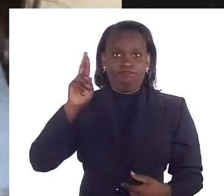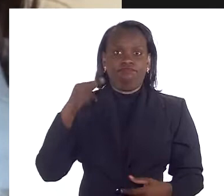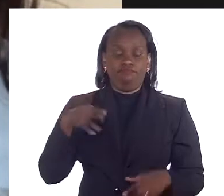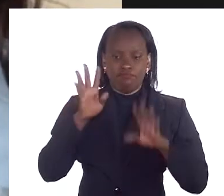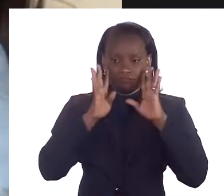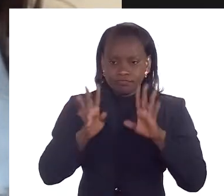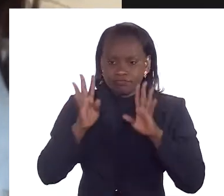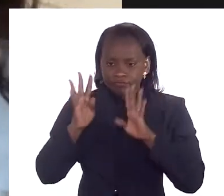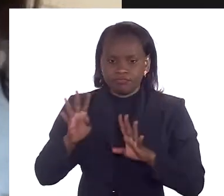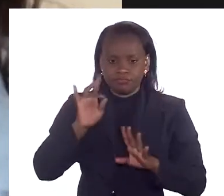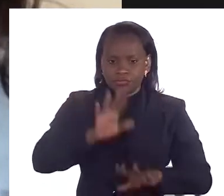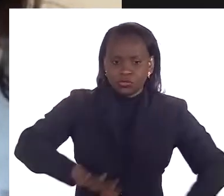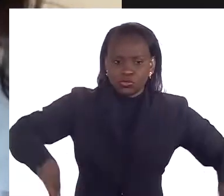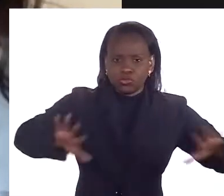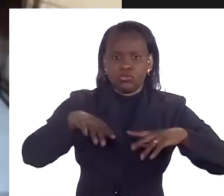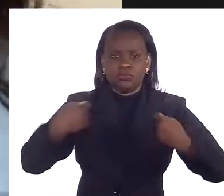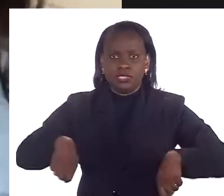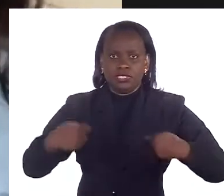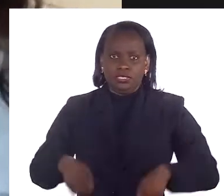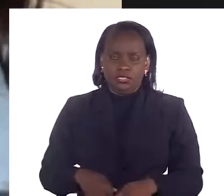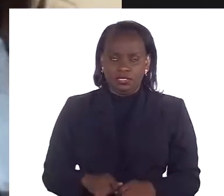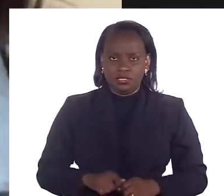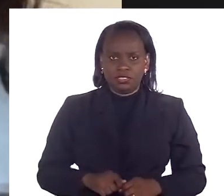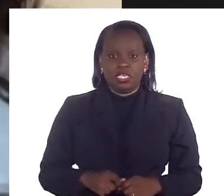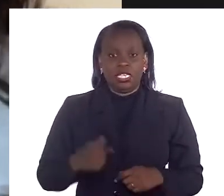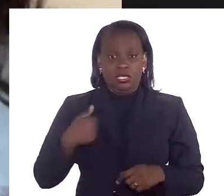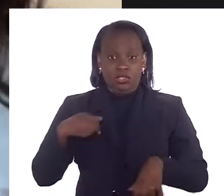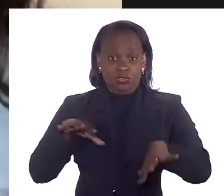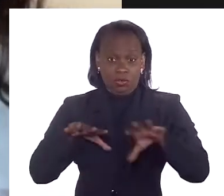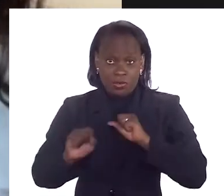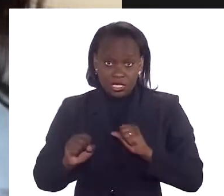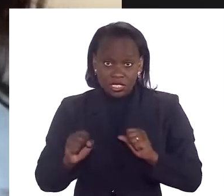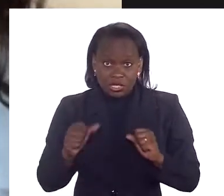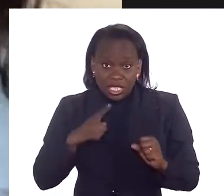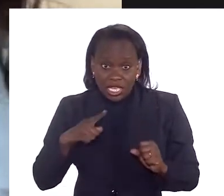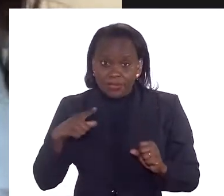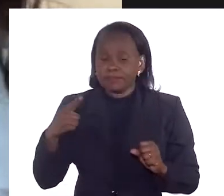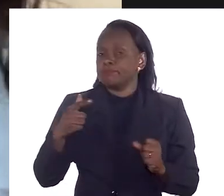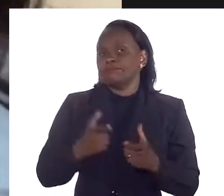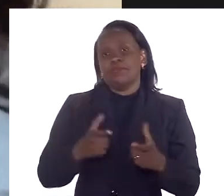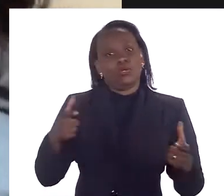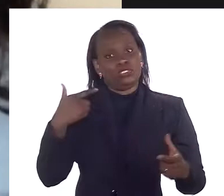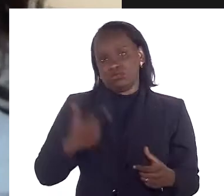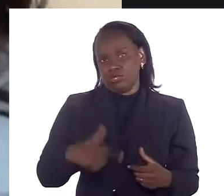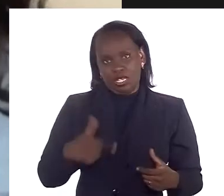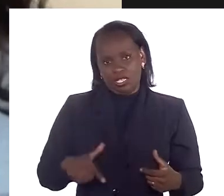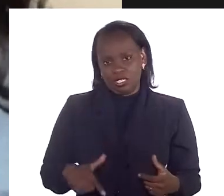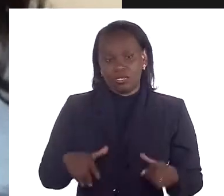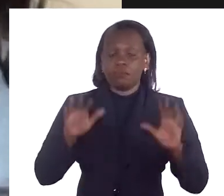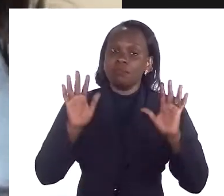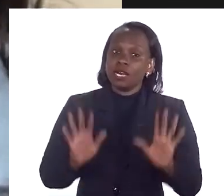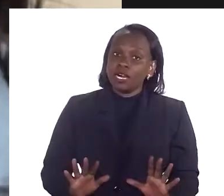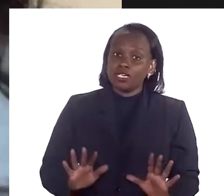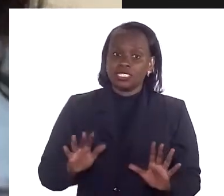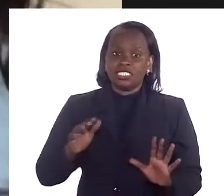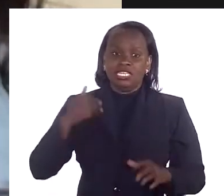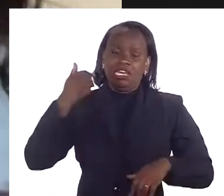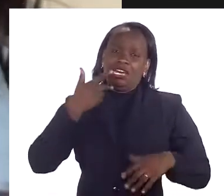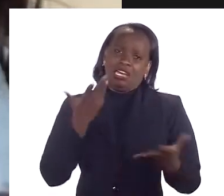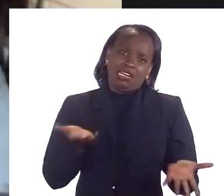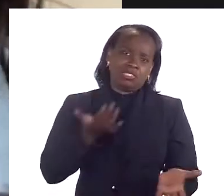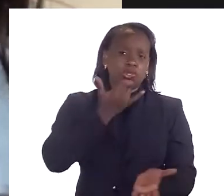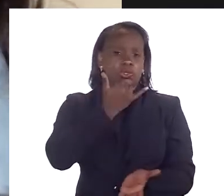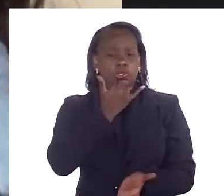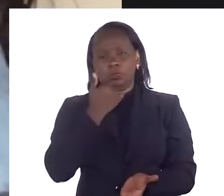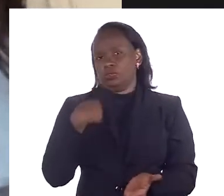por conseguir atender a toda essa demanda. Eu tenho formação adequada para isso? Na maioria das vezes, não. Mas esse